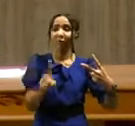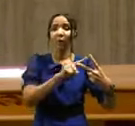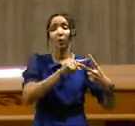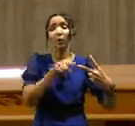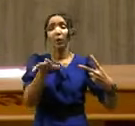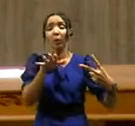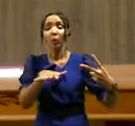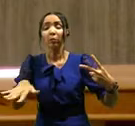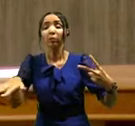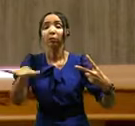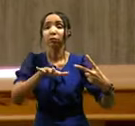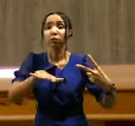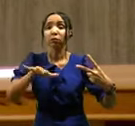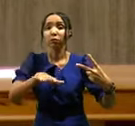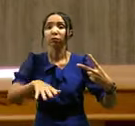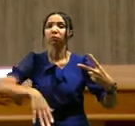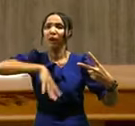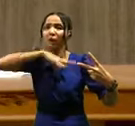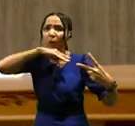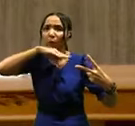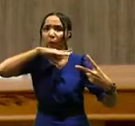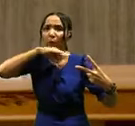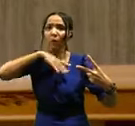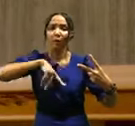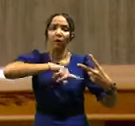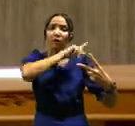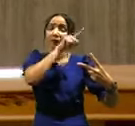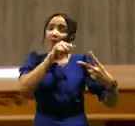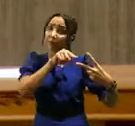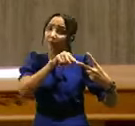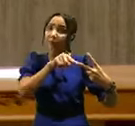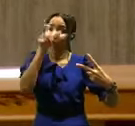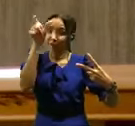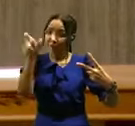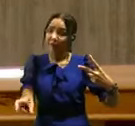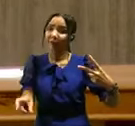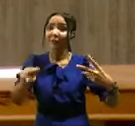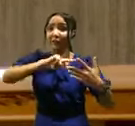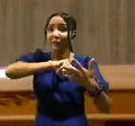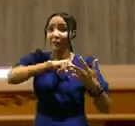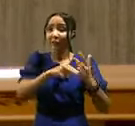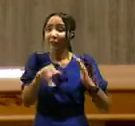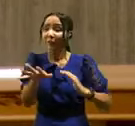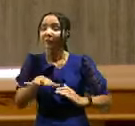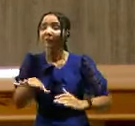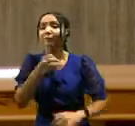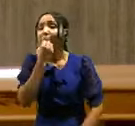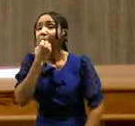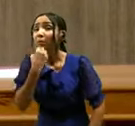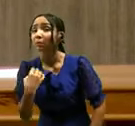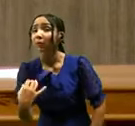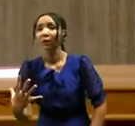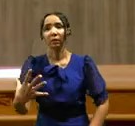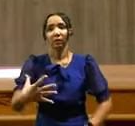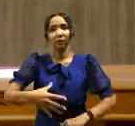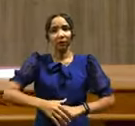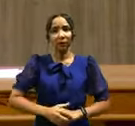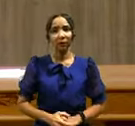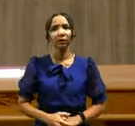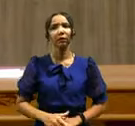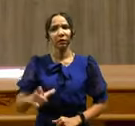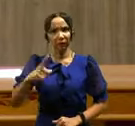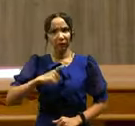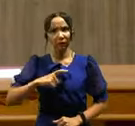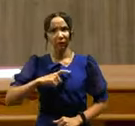coração tem solo irmão Olhe para cá agora para tu entender isso e cada pastor escute o que eu vou dizer de Deus tem